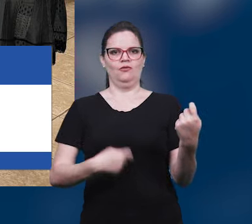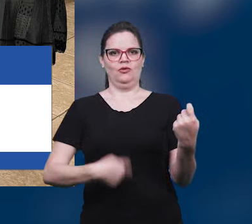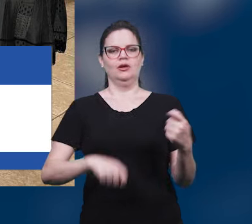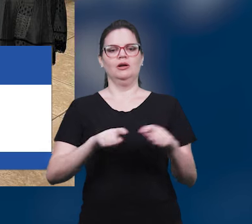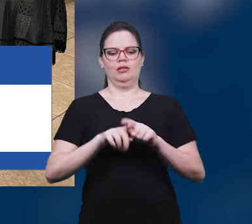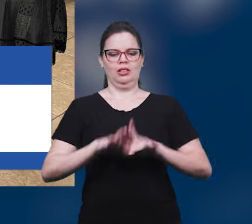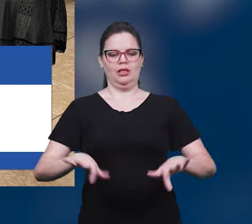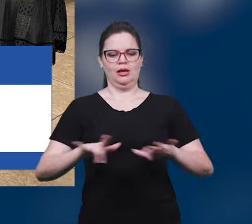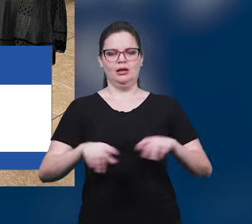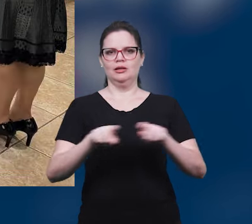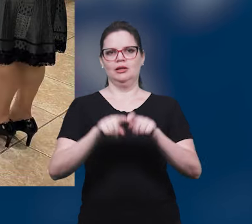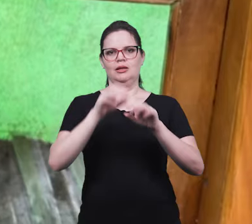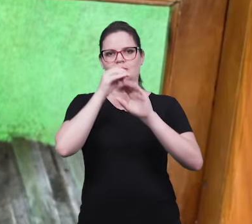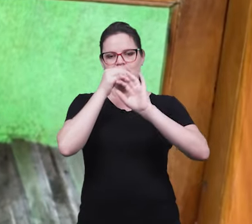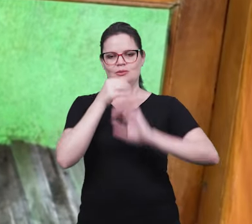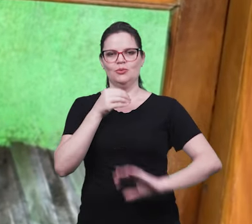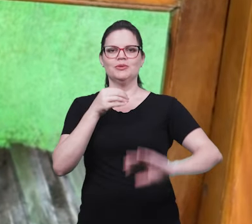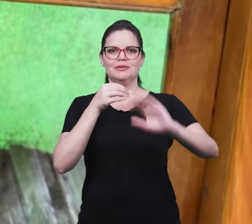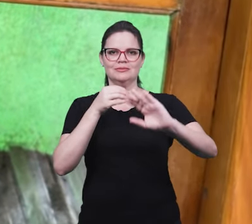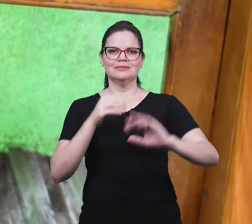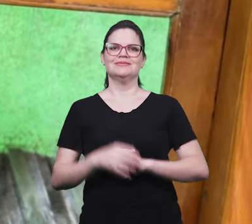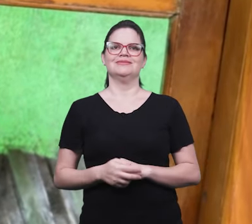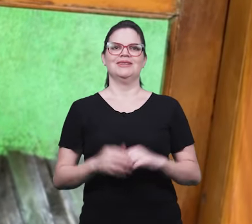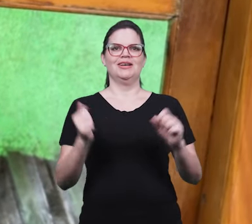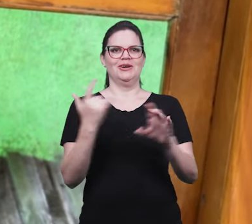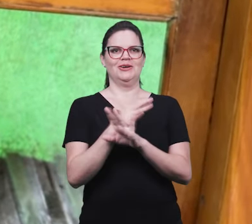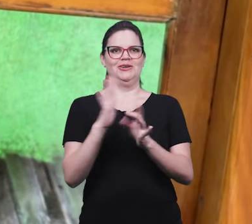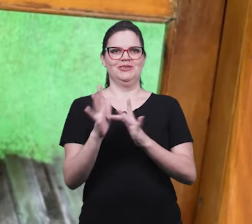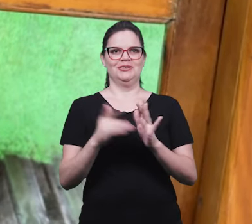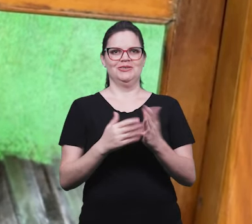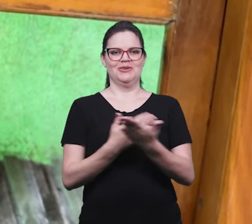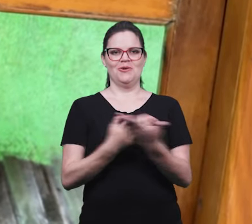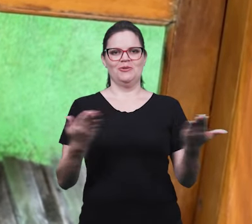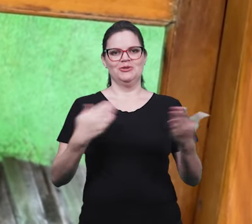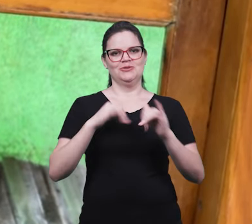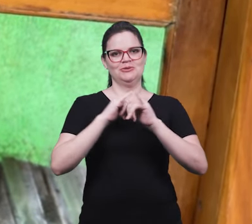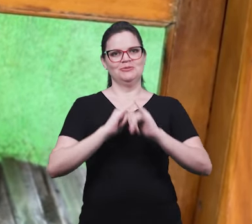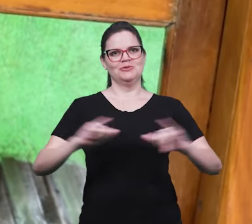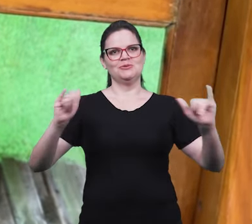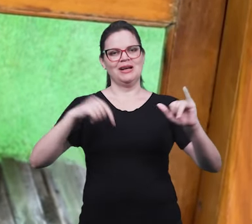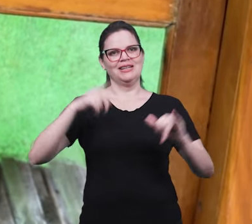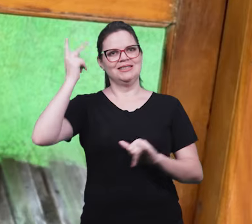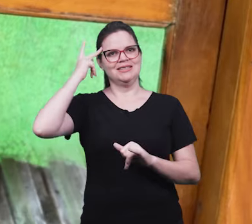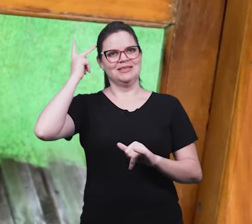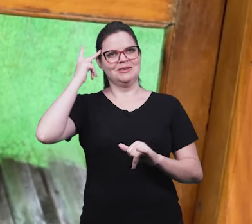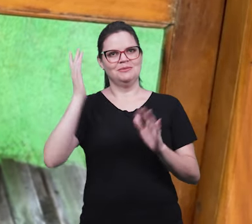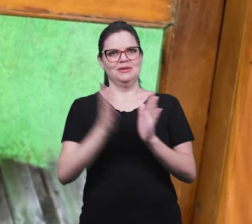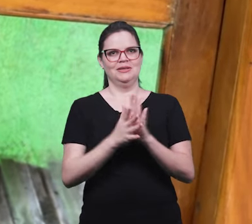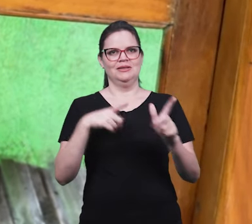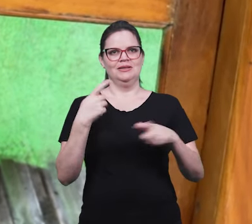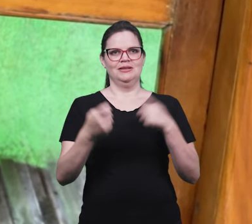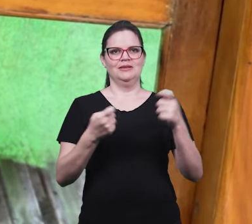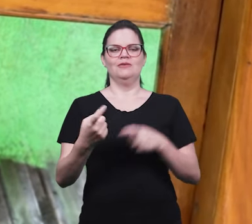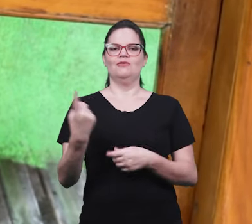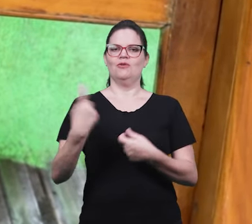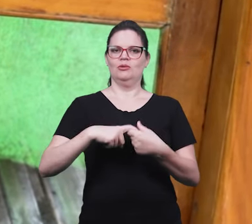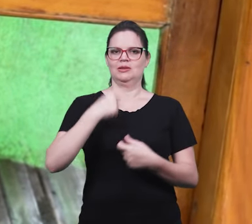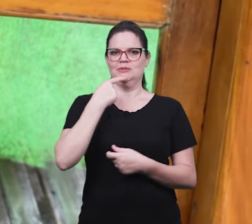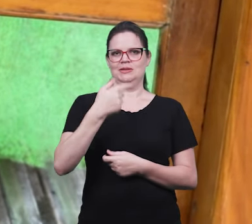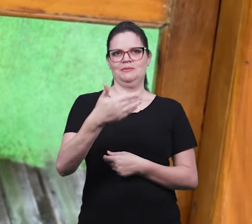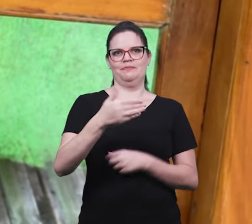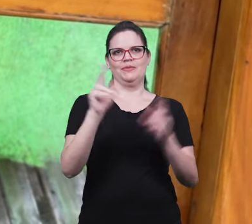e saques glória a Deus glória Jesus Esses foram os acontecimentos do Estado de São Paulo para honra e glória no nome do senhor nós voltamos semana